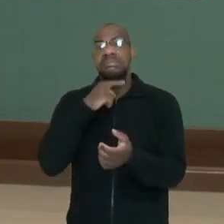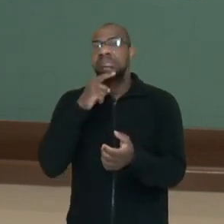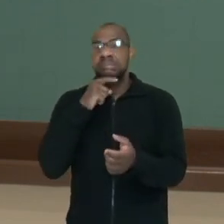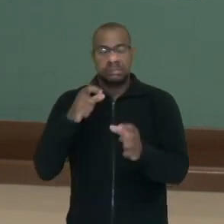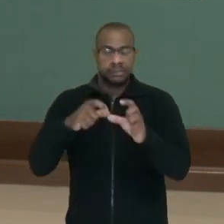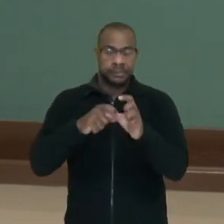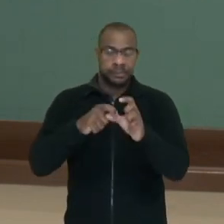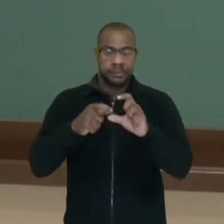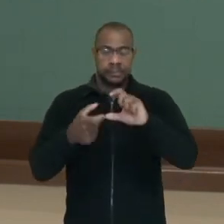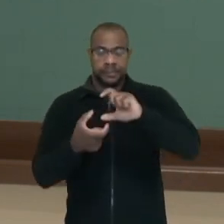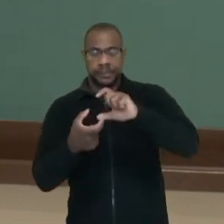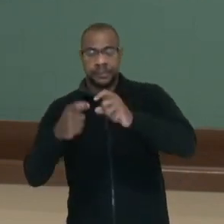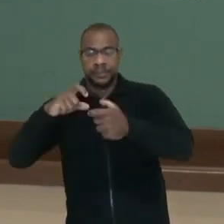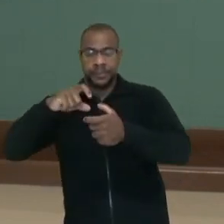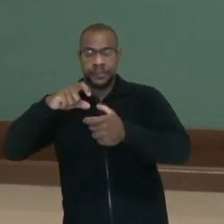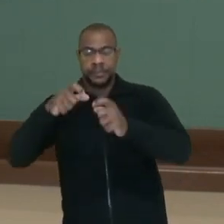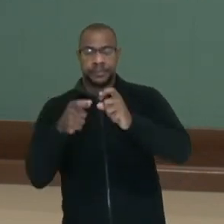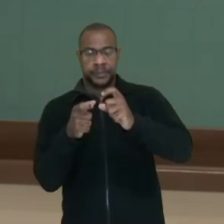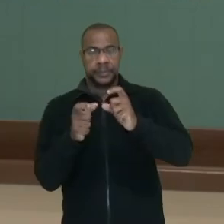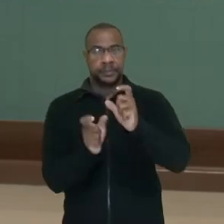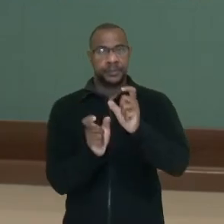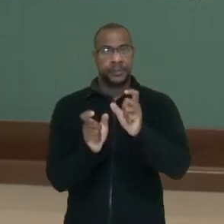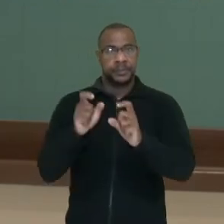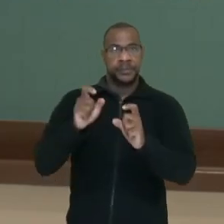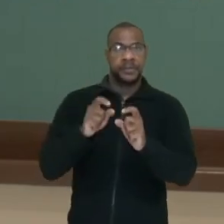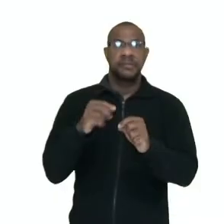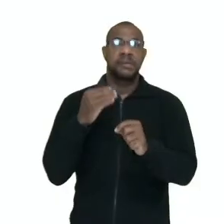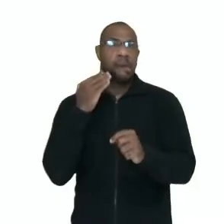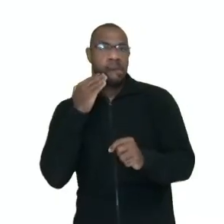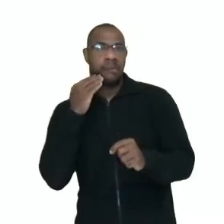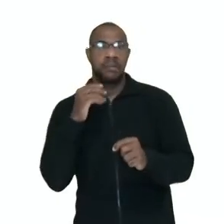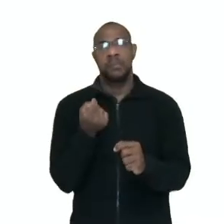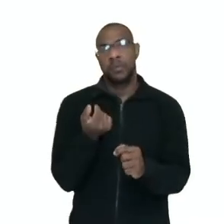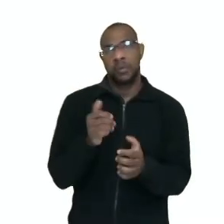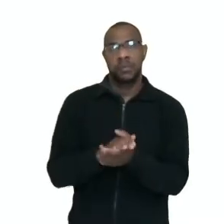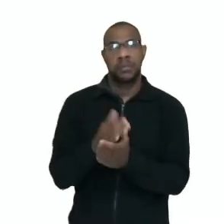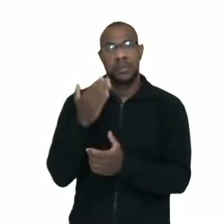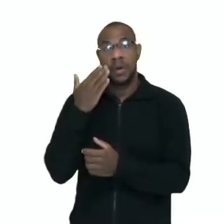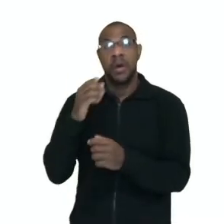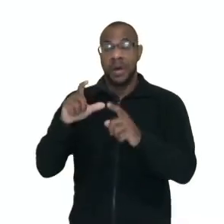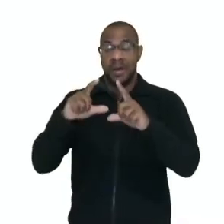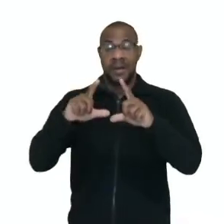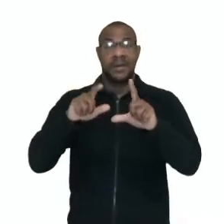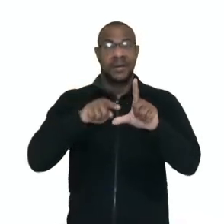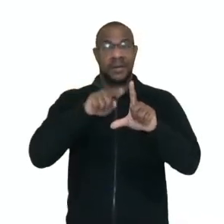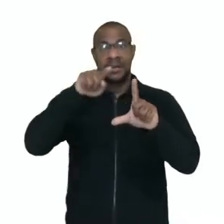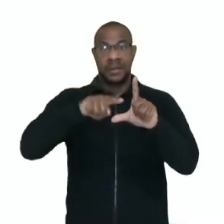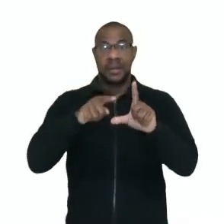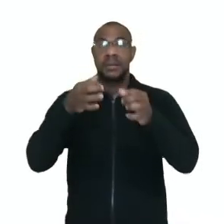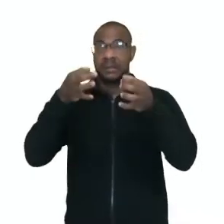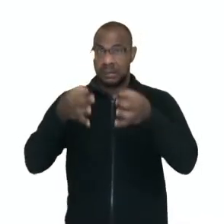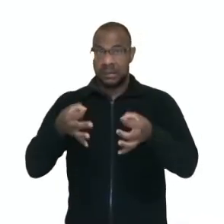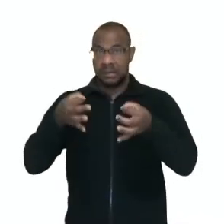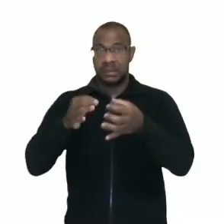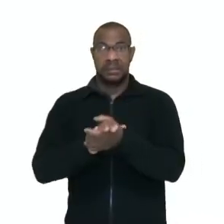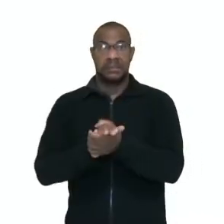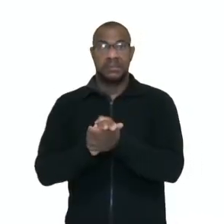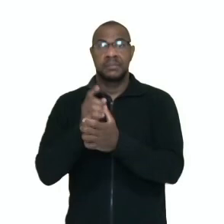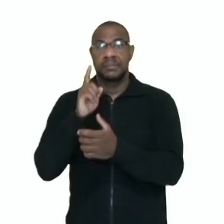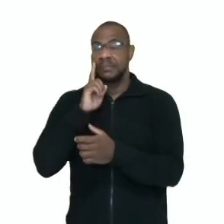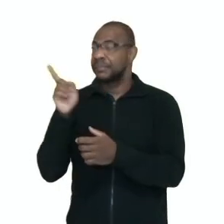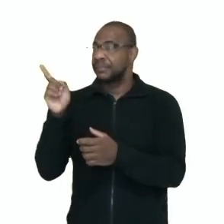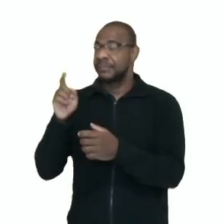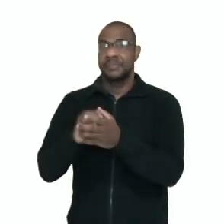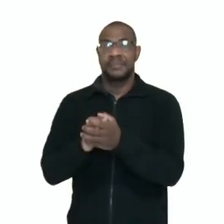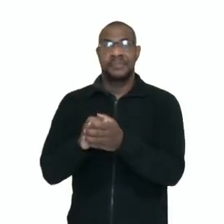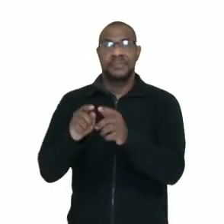regular, o triângulo equilátero, ele encaixa bem certinho, ó. O quadrado encaixa, o hexágono encaixa, porque a medida do ângulo interno